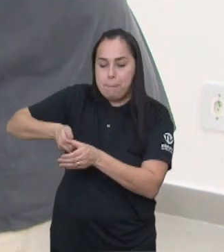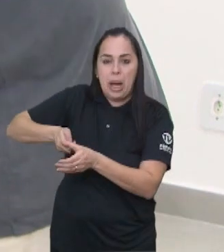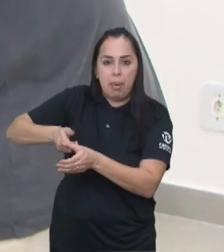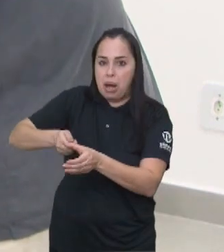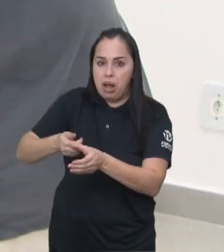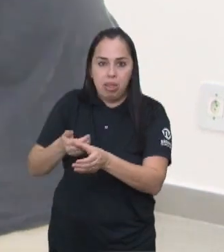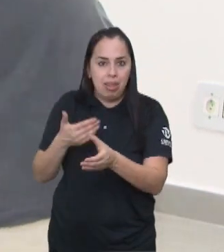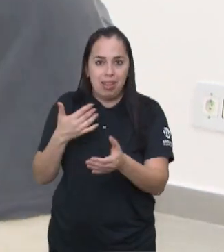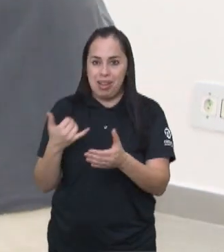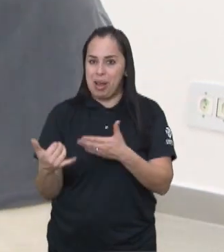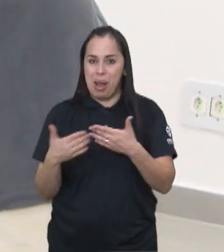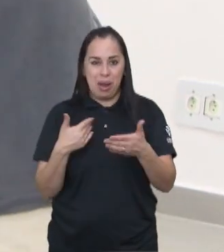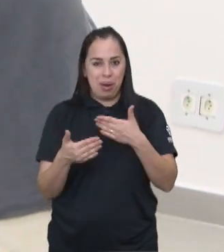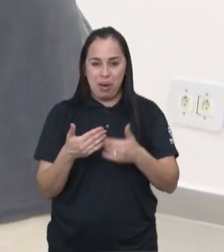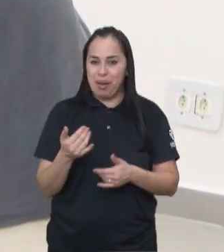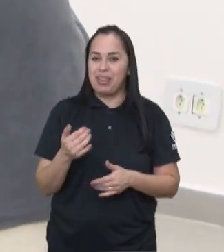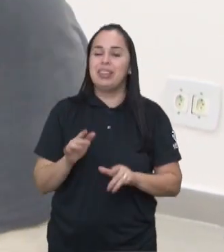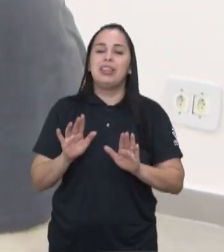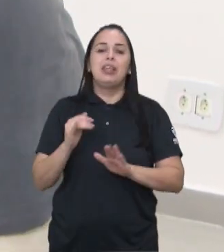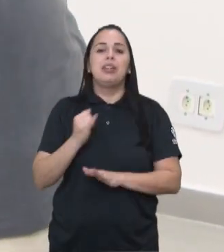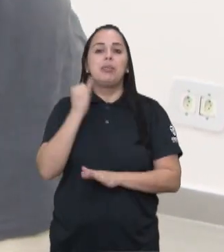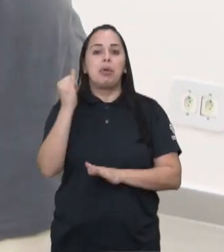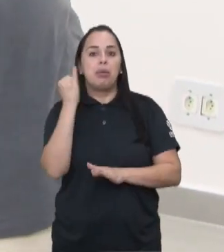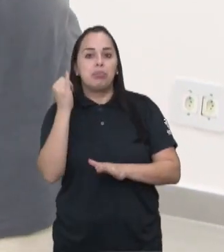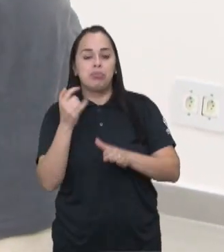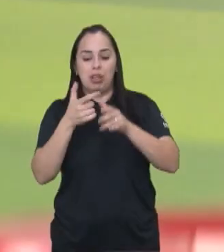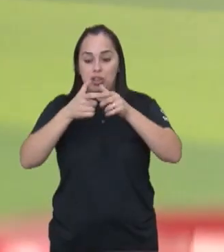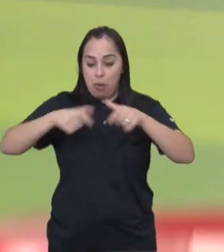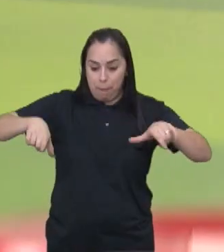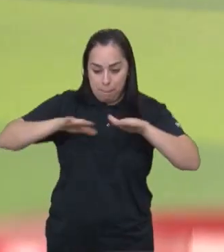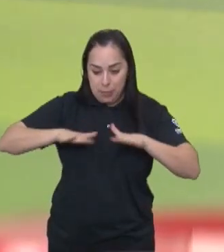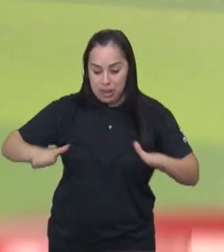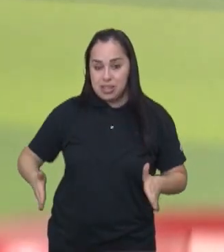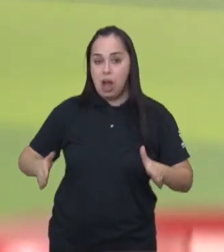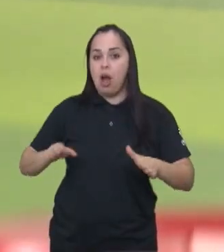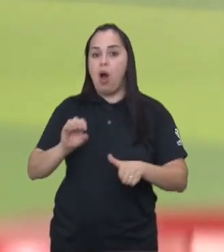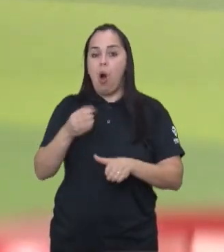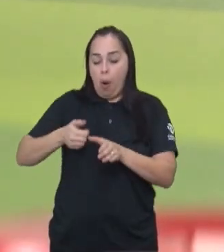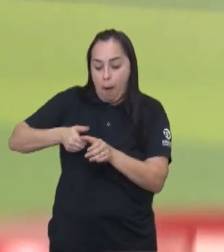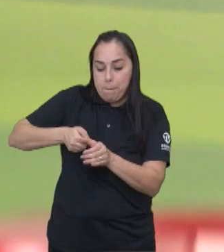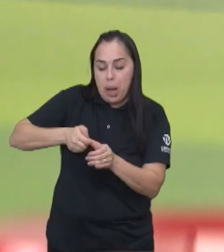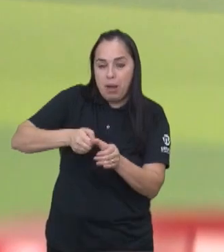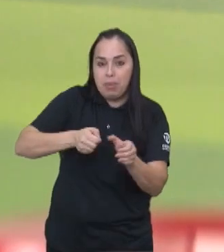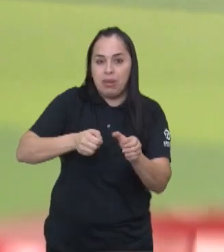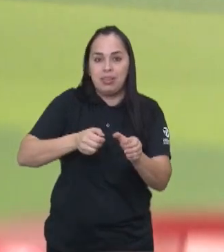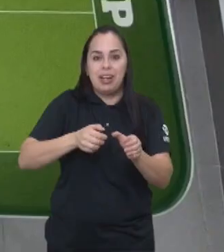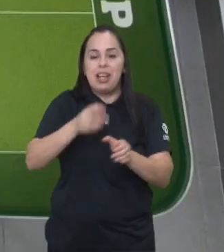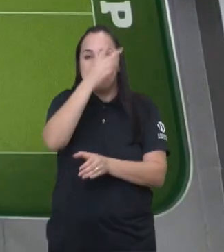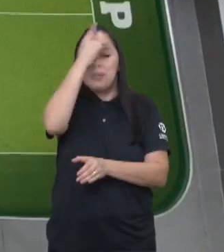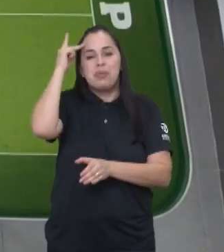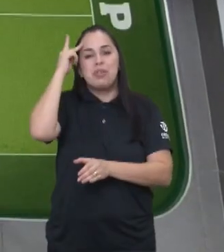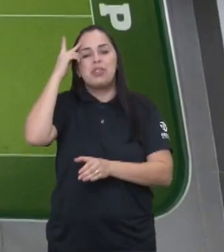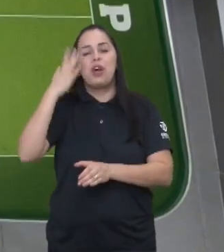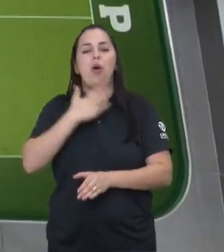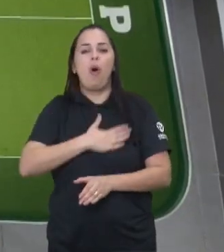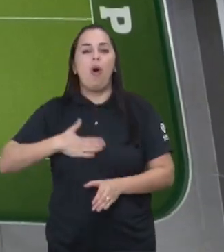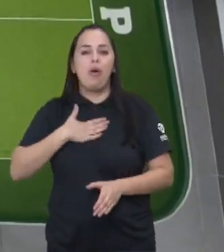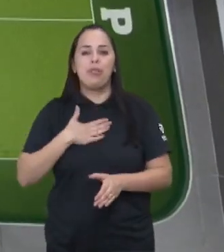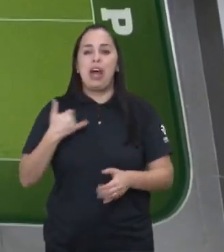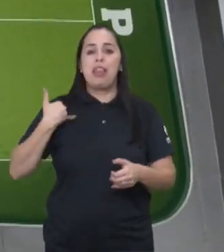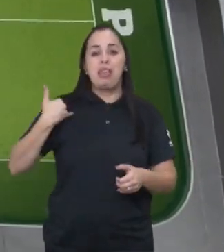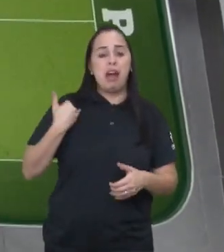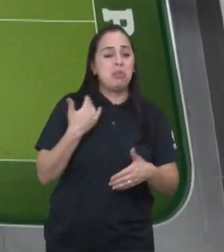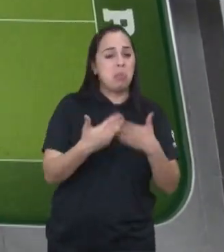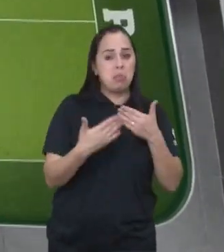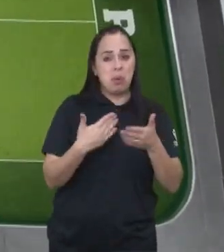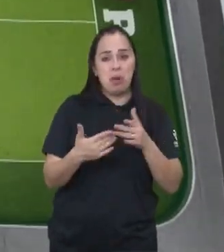não importa, o futebol de mesa ou o futebol de botão continua a ter fãs por todo o país, de todas as idades,